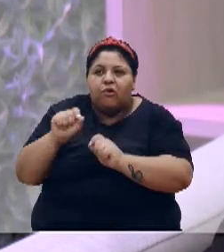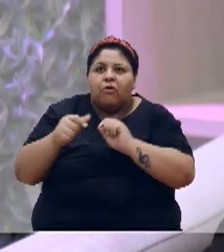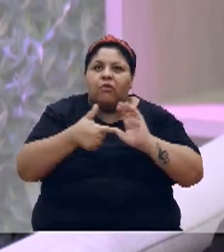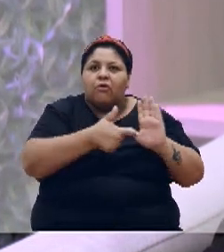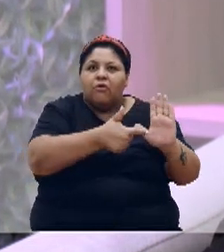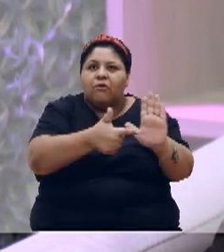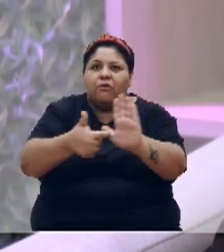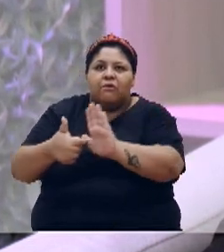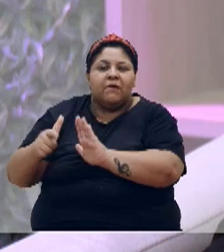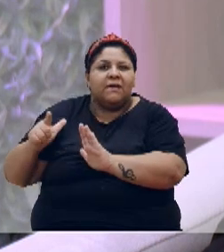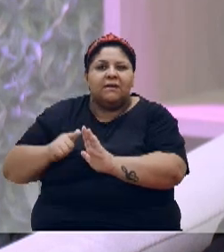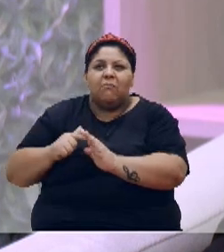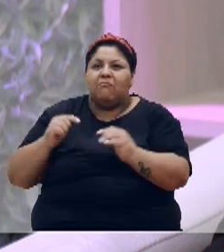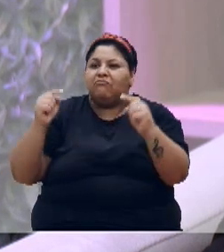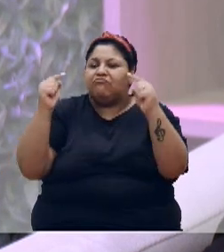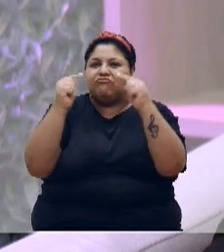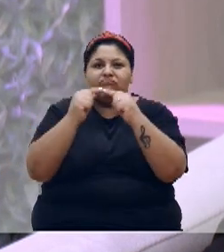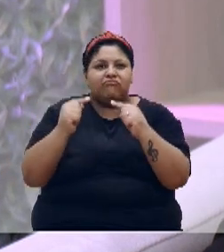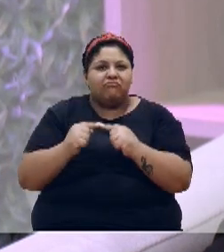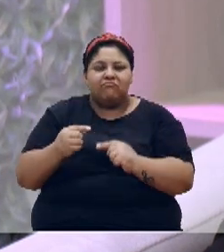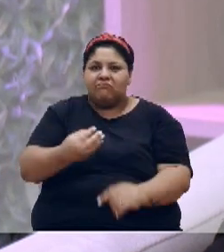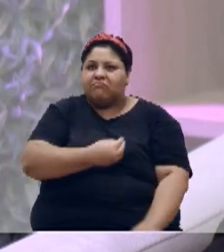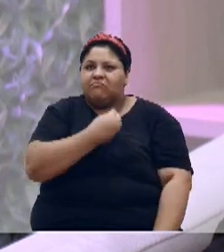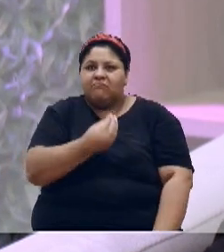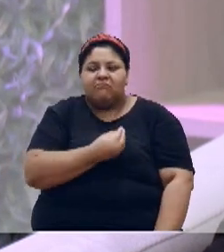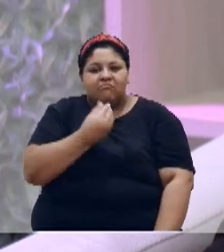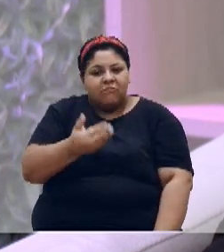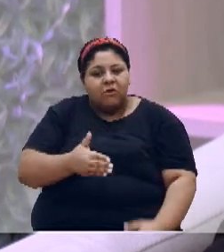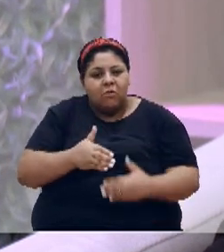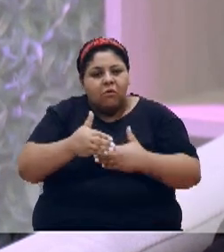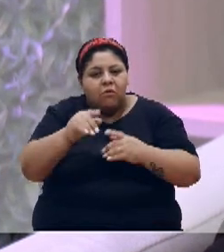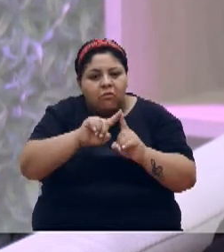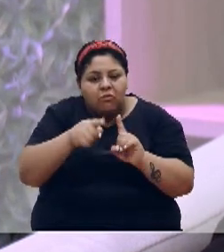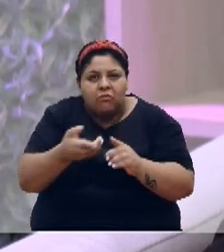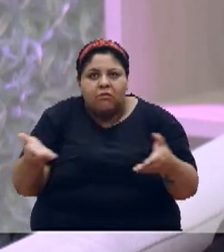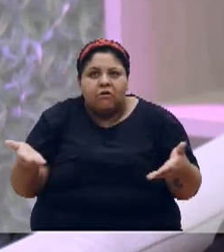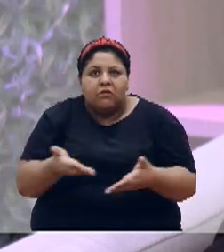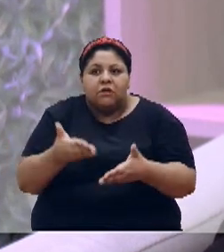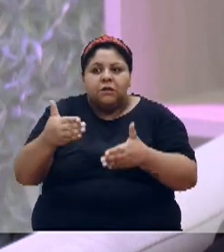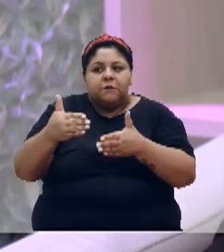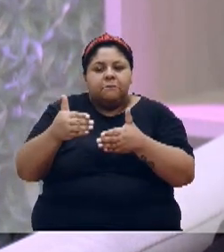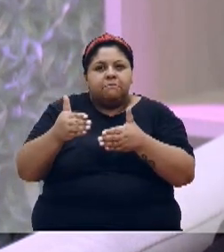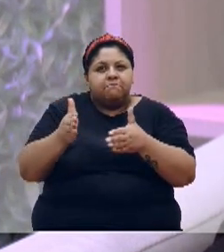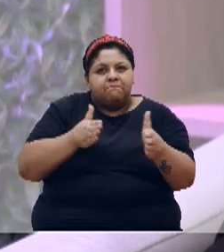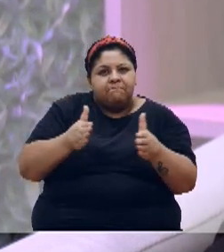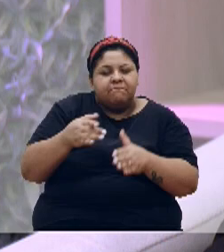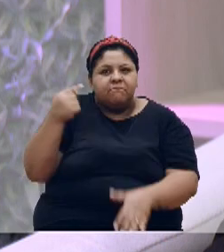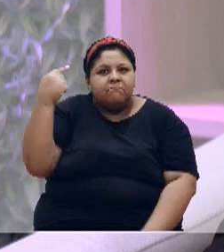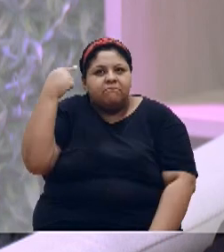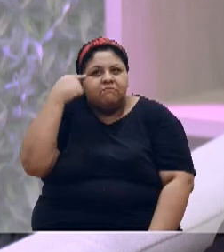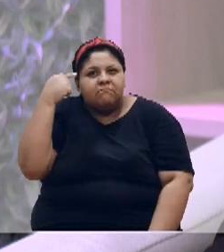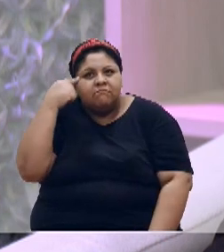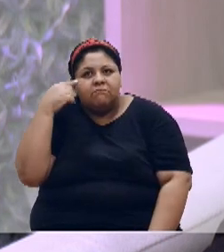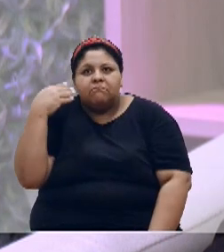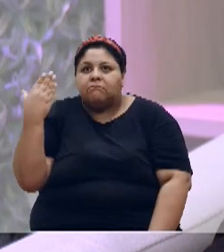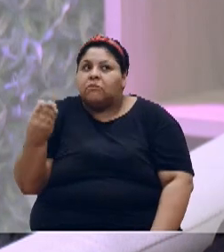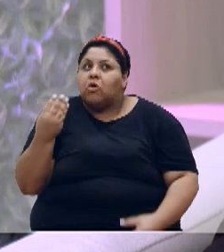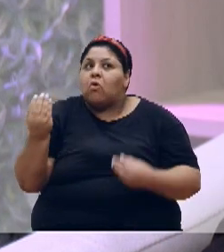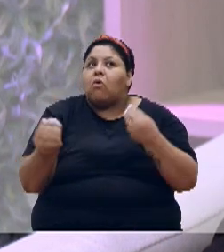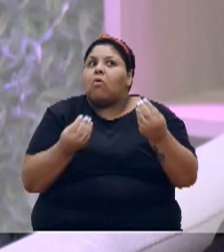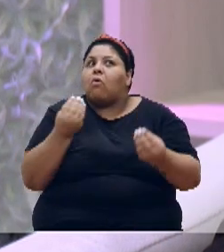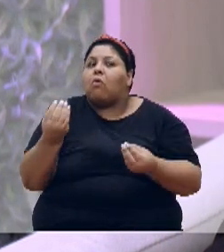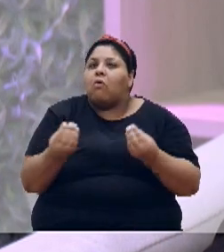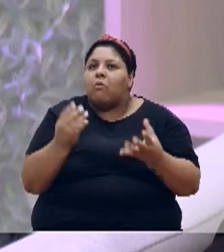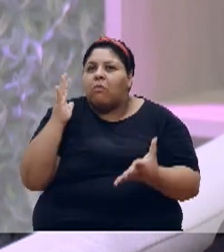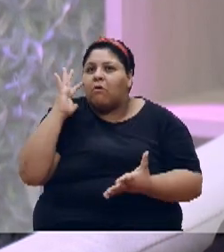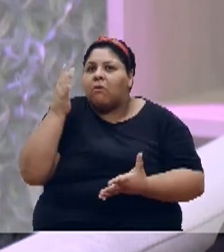que é incompatível com a vida. E durante a gestação inteira eu passei já esse período pensando, tá, como é que eu vou lidar